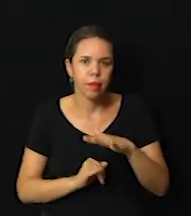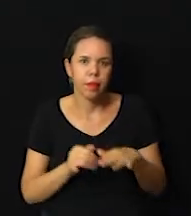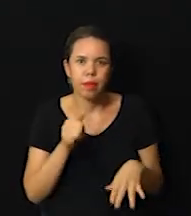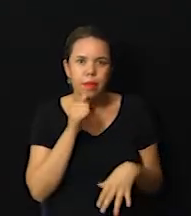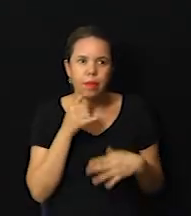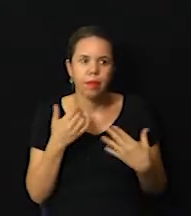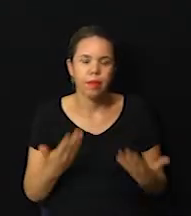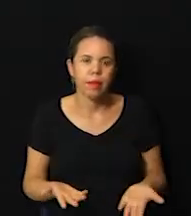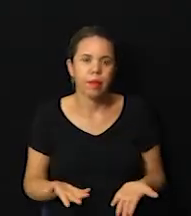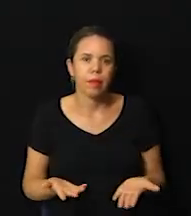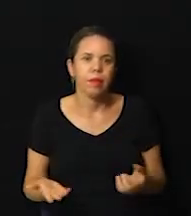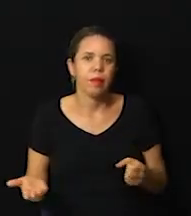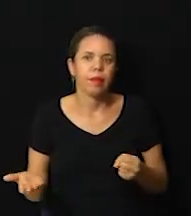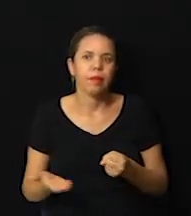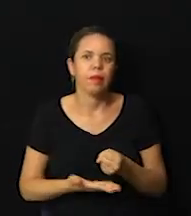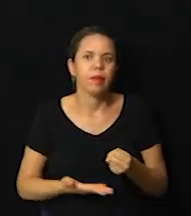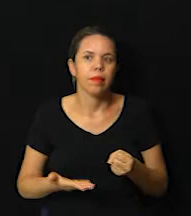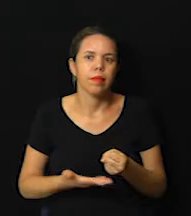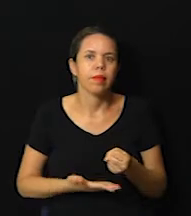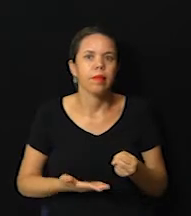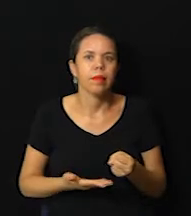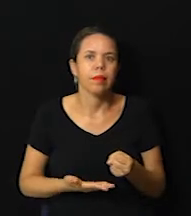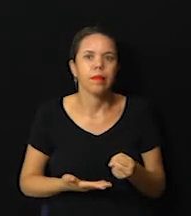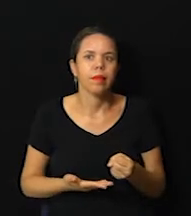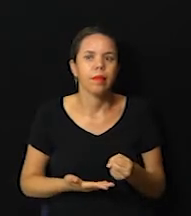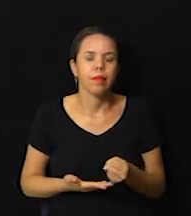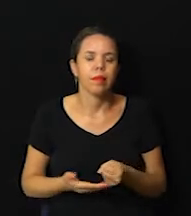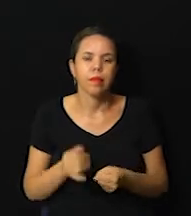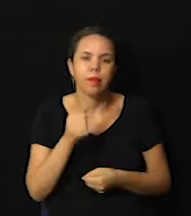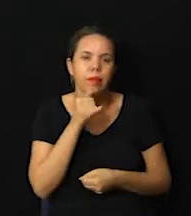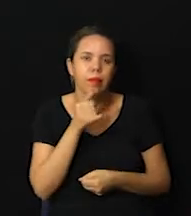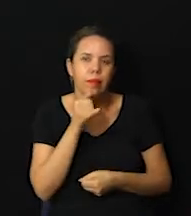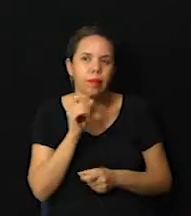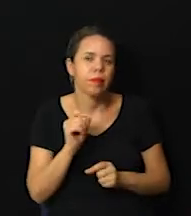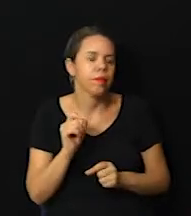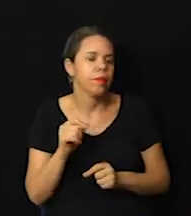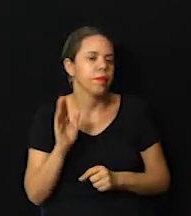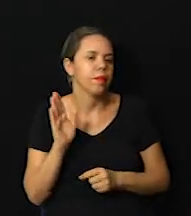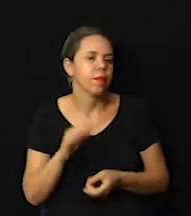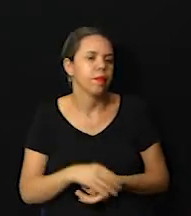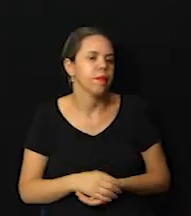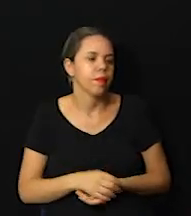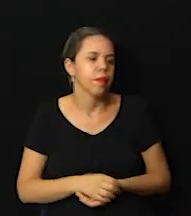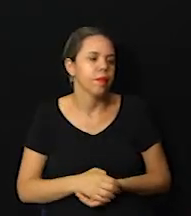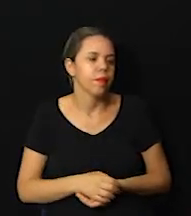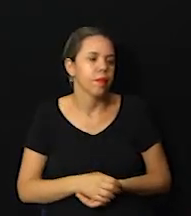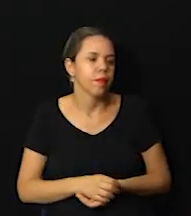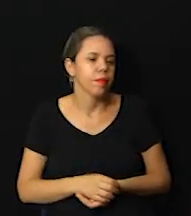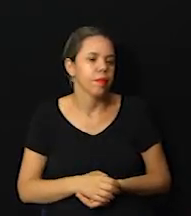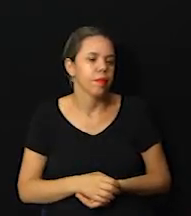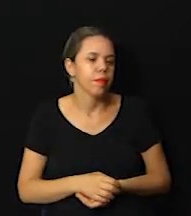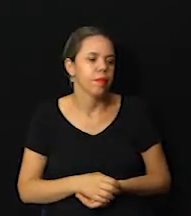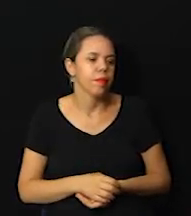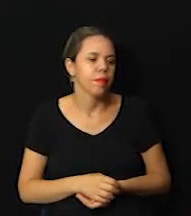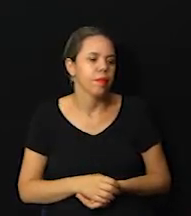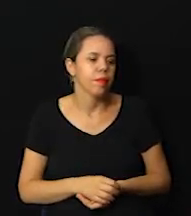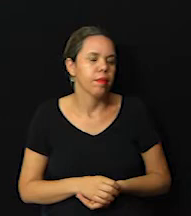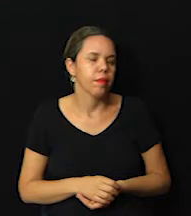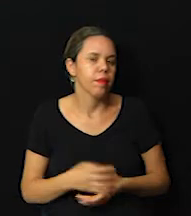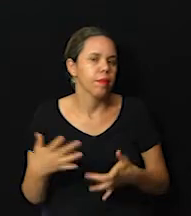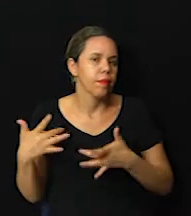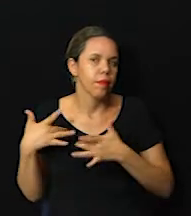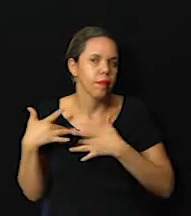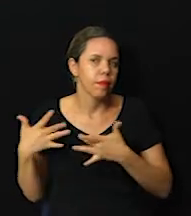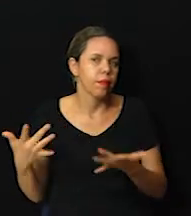assim pequena, né? E aí acaba sendo um pouco essa parte mais de